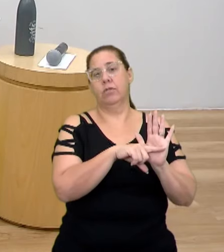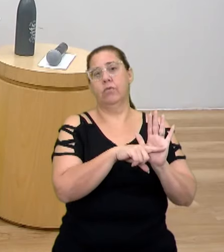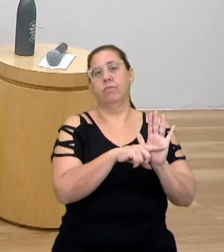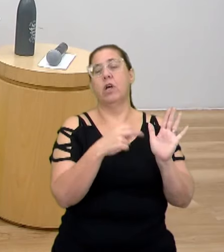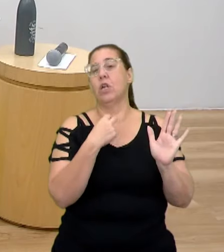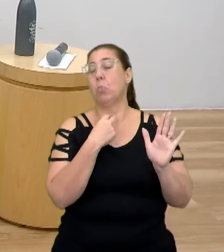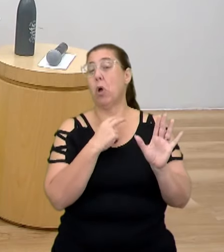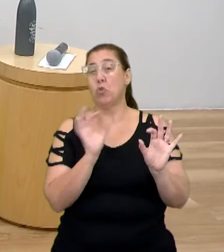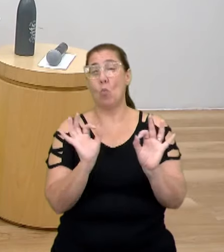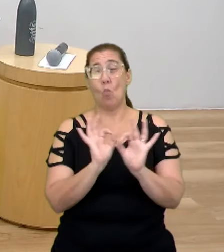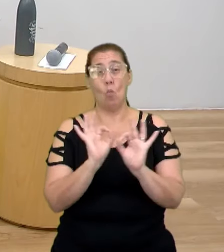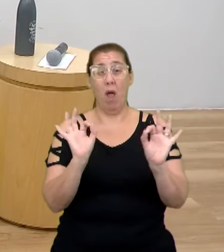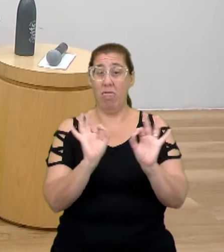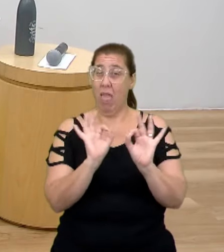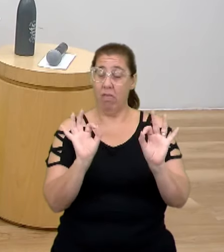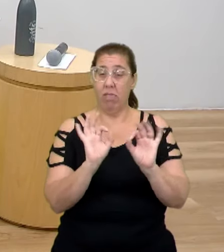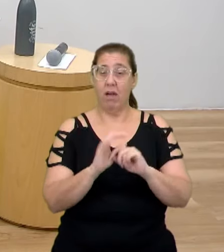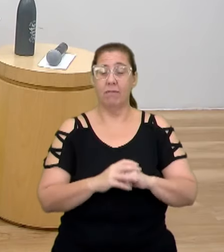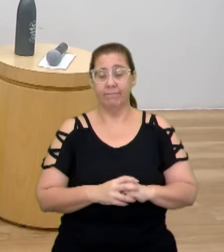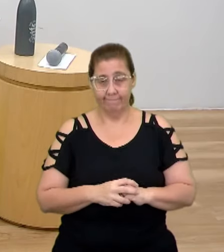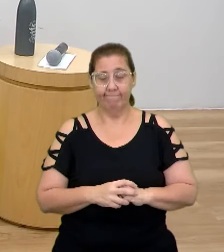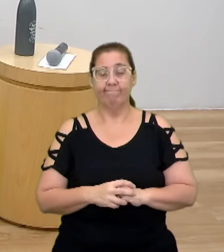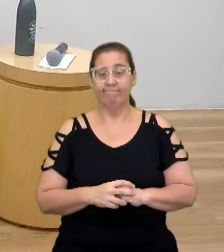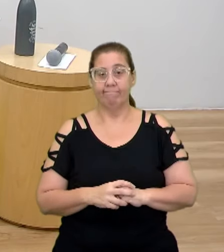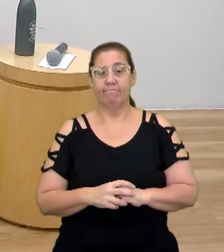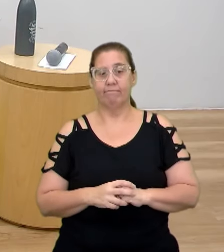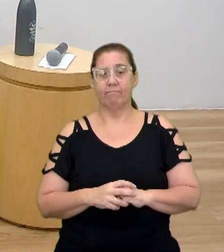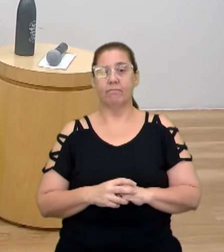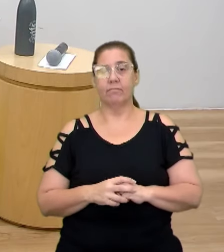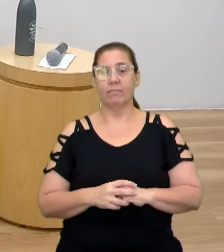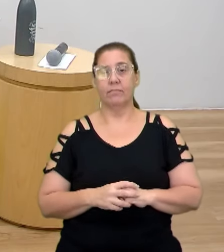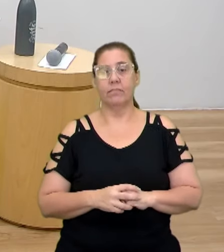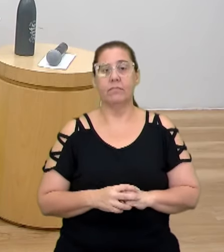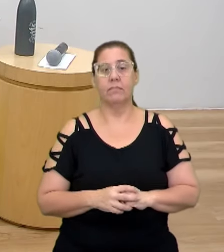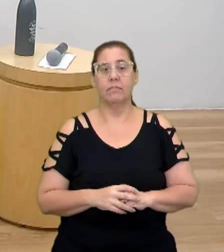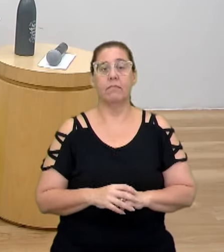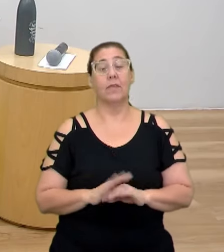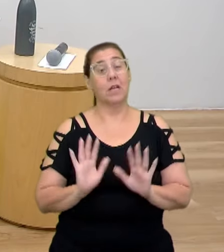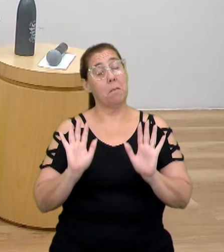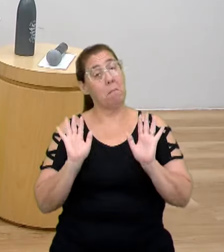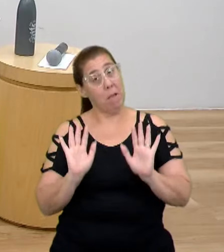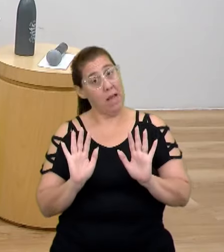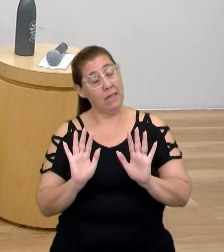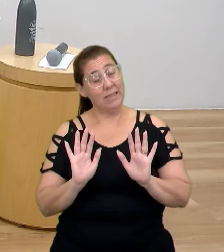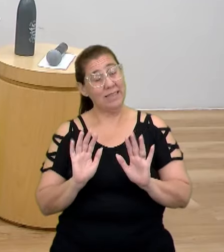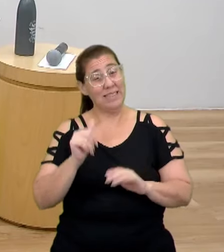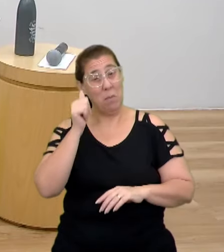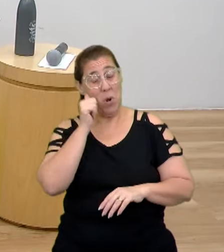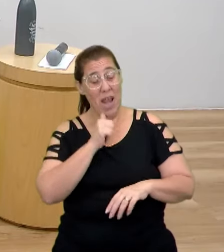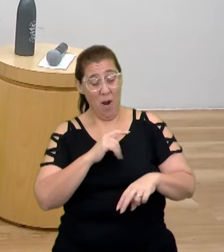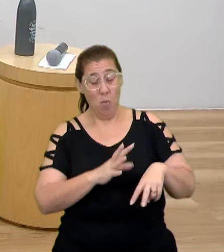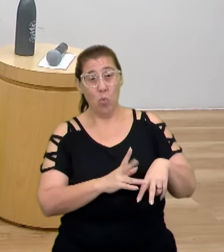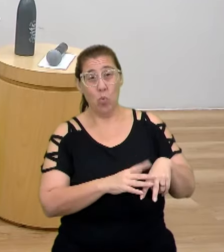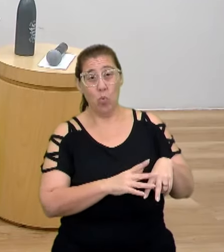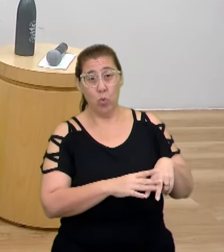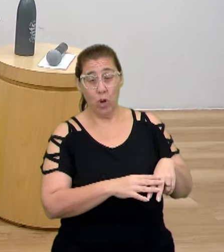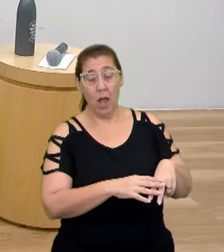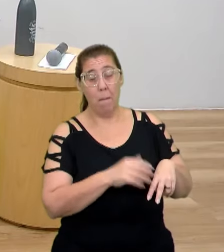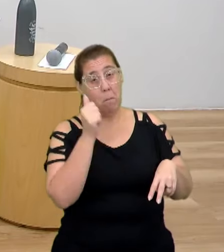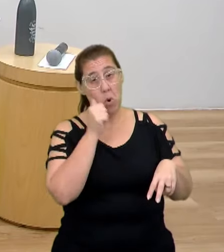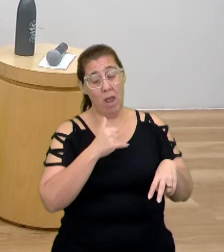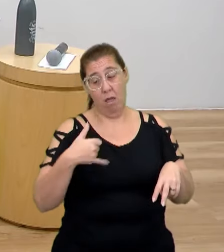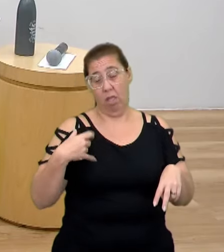saindo glicose na urina e tampouco está saindo leucócitos. Mas a nossa paciente, né, essa mulher